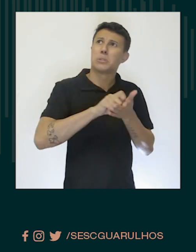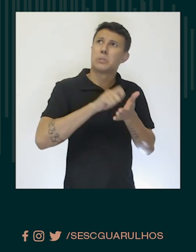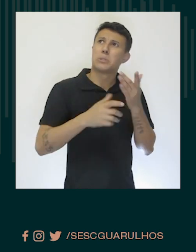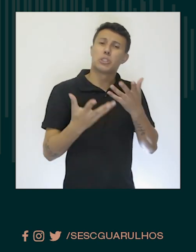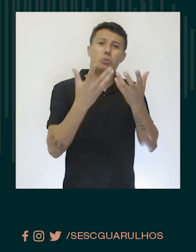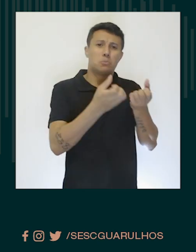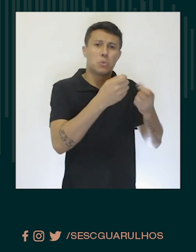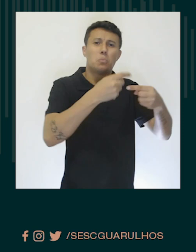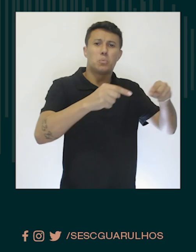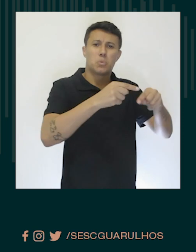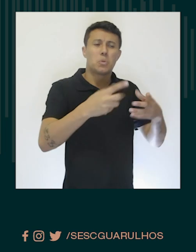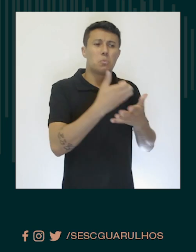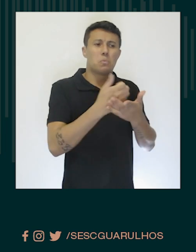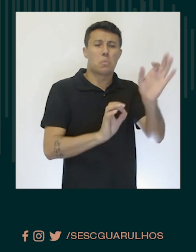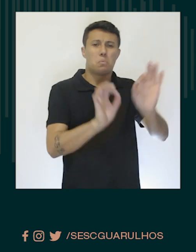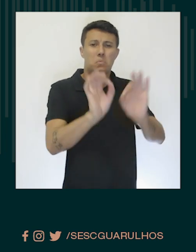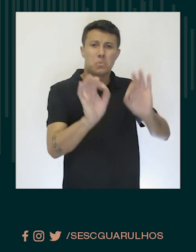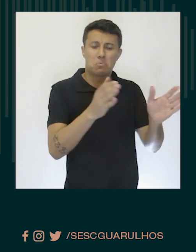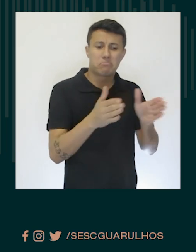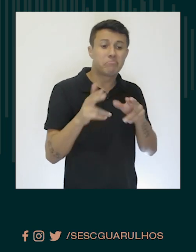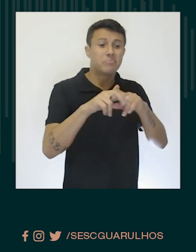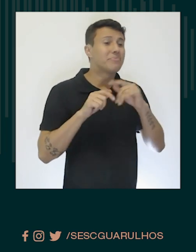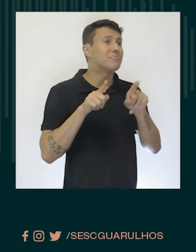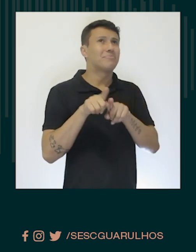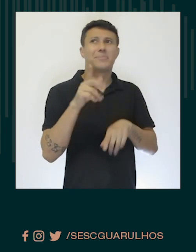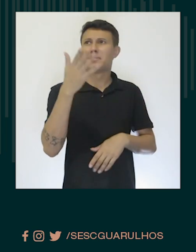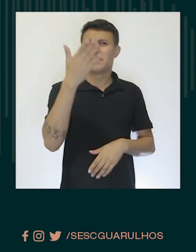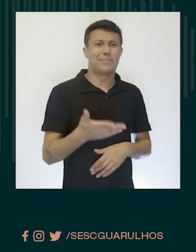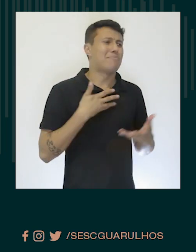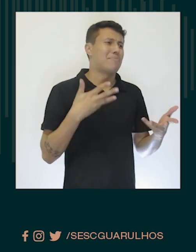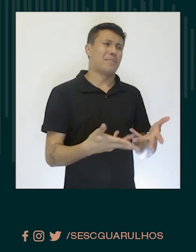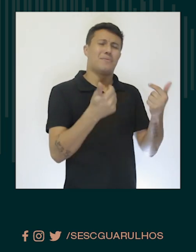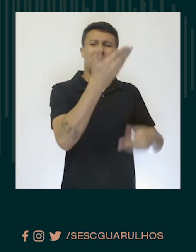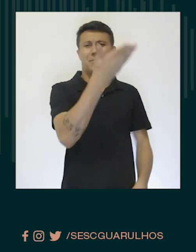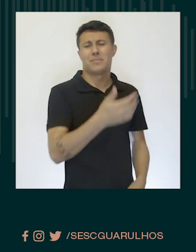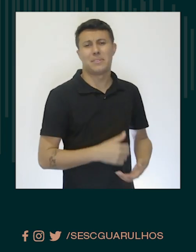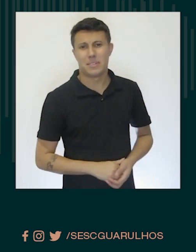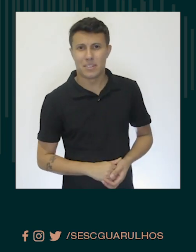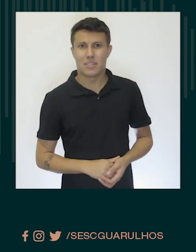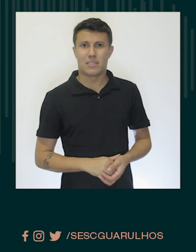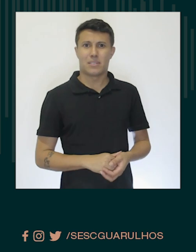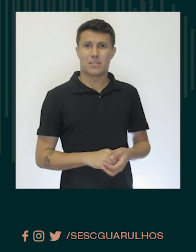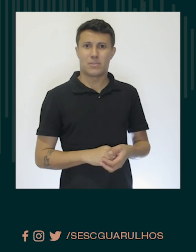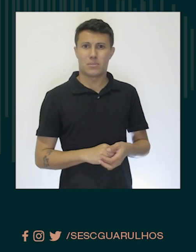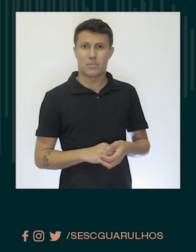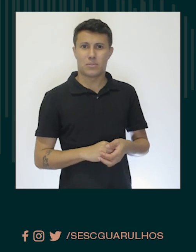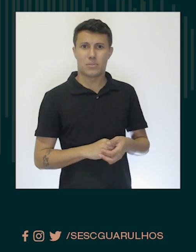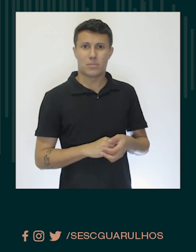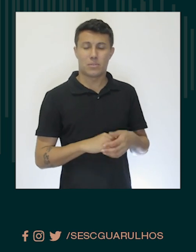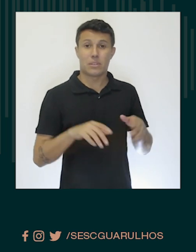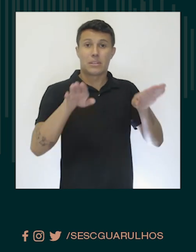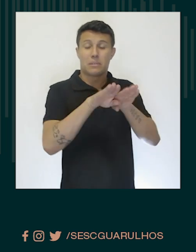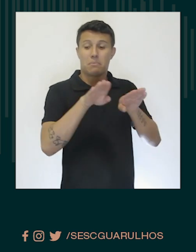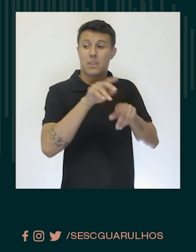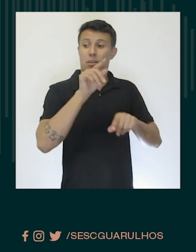muito obrigado, irmão. Você é demais. Além do Joe Produz, quero falar sobre o Henrique